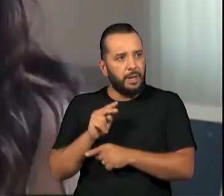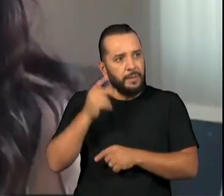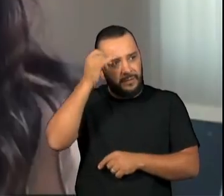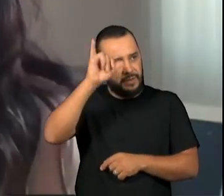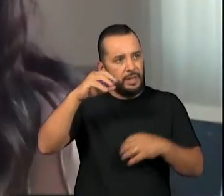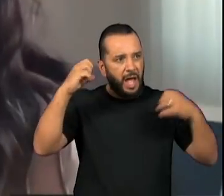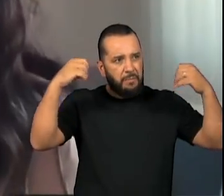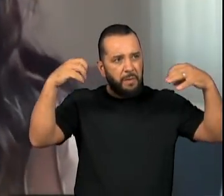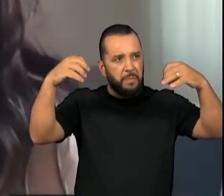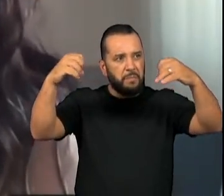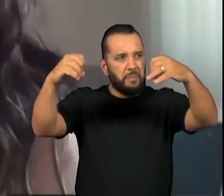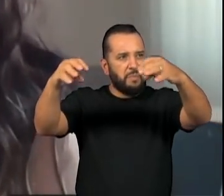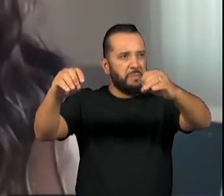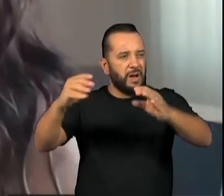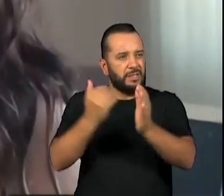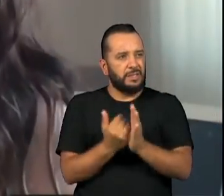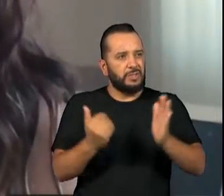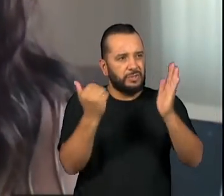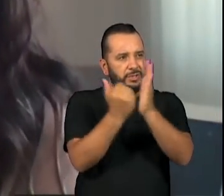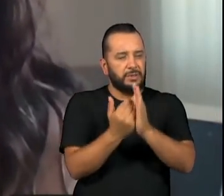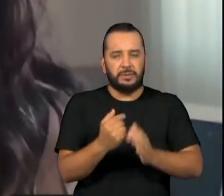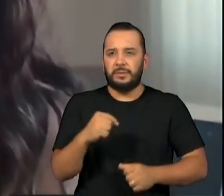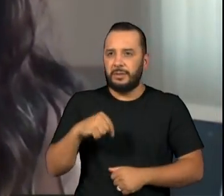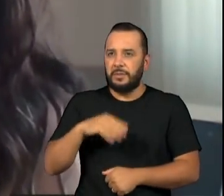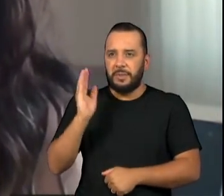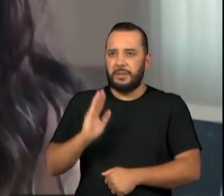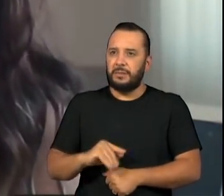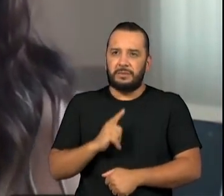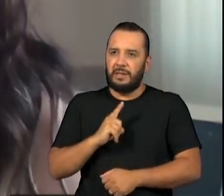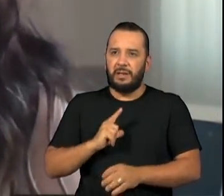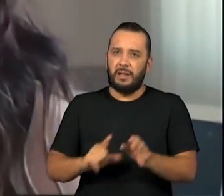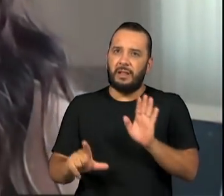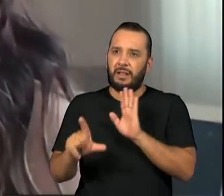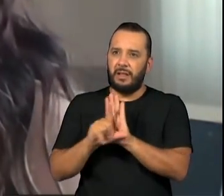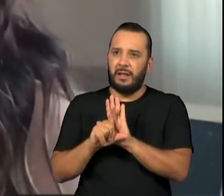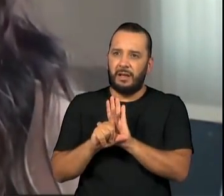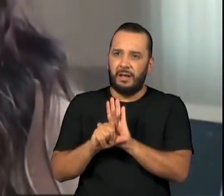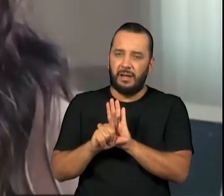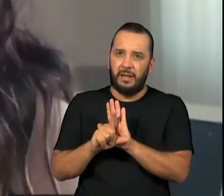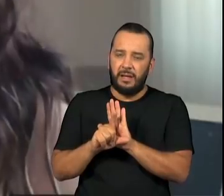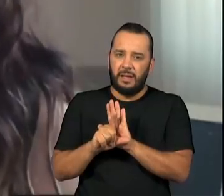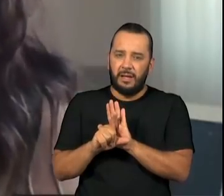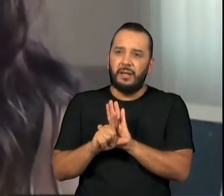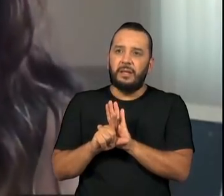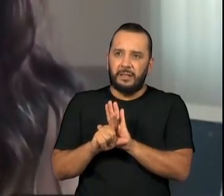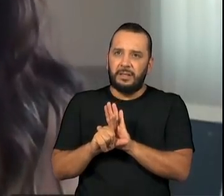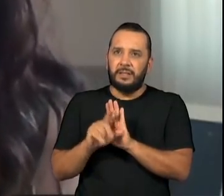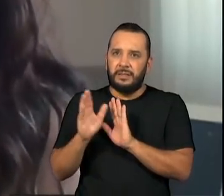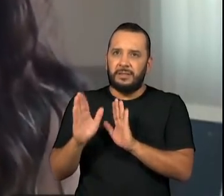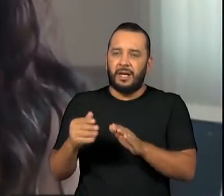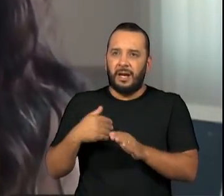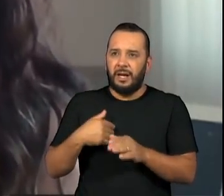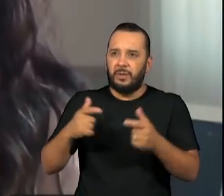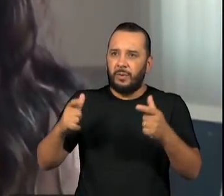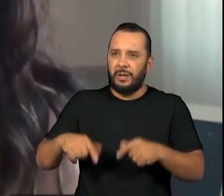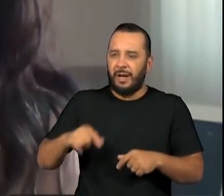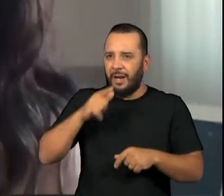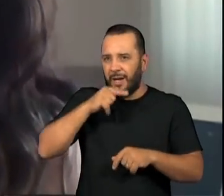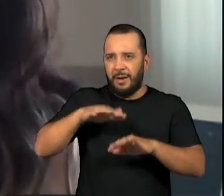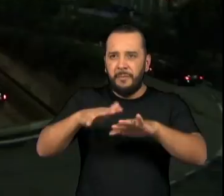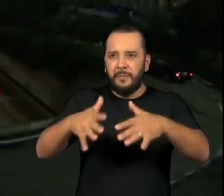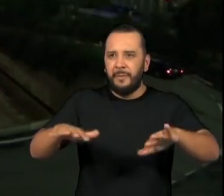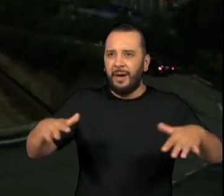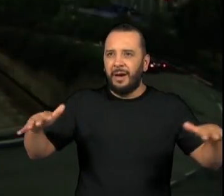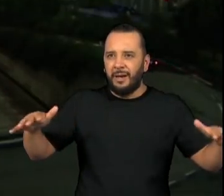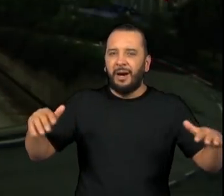luminosa? O Brasil, ele tem ali a regulamentação em praias de desovas de tartarugas